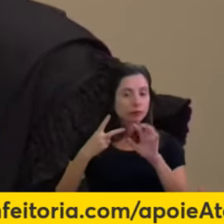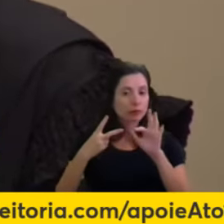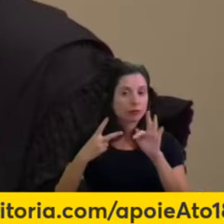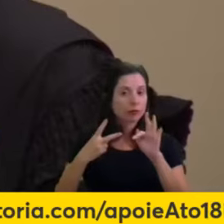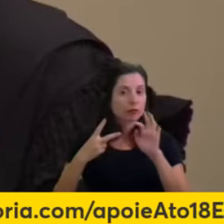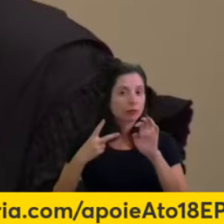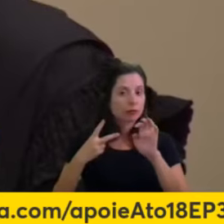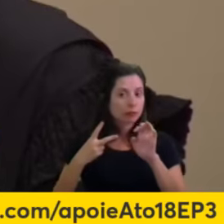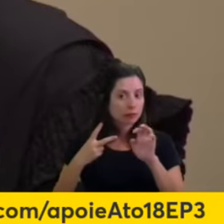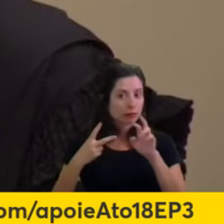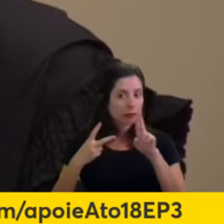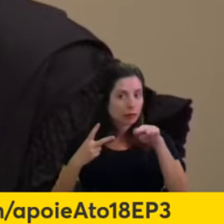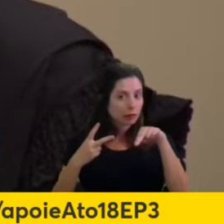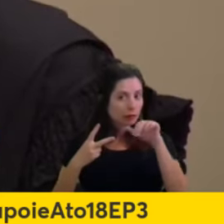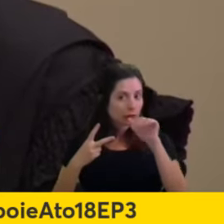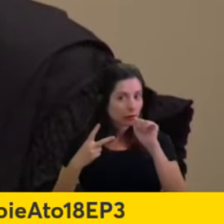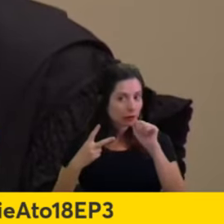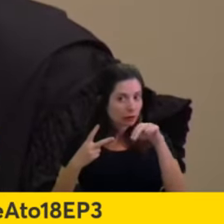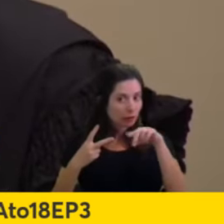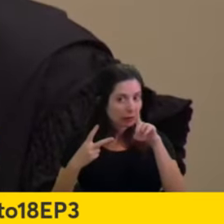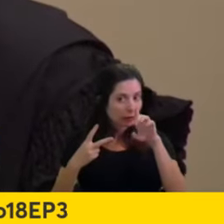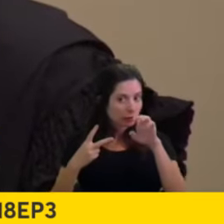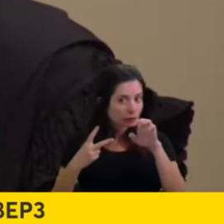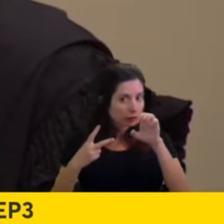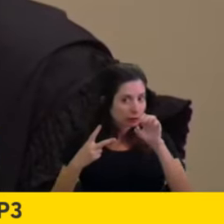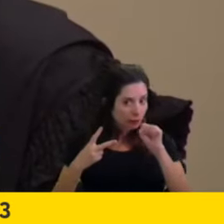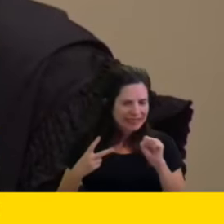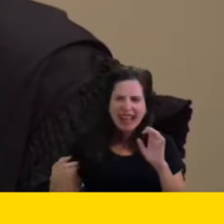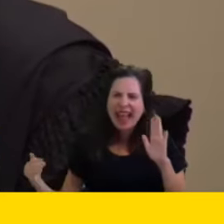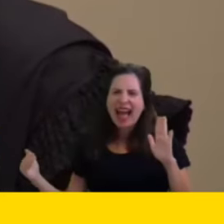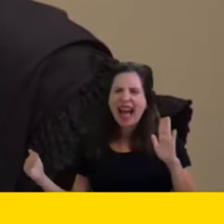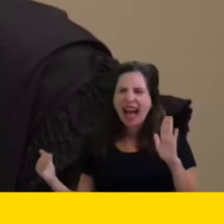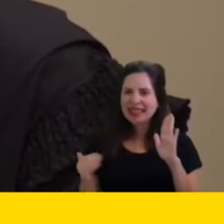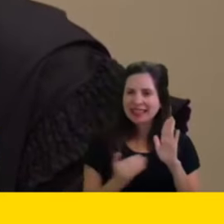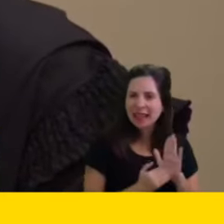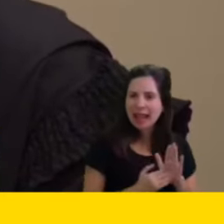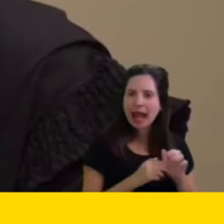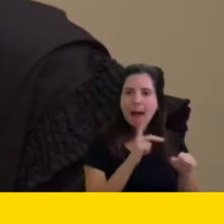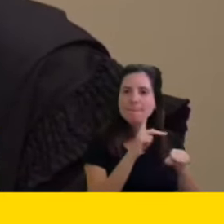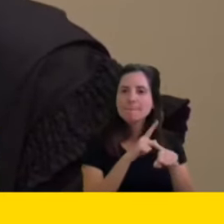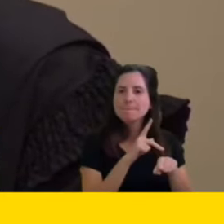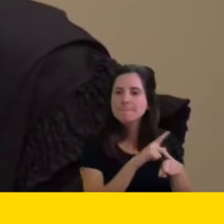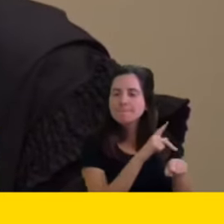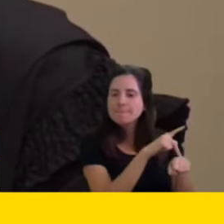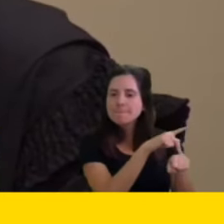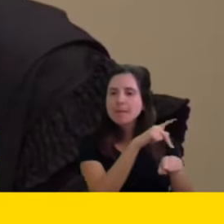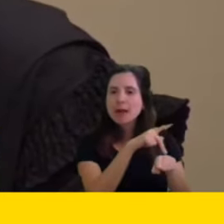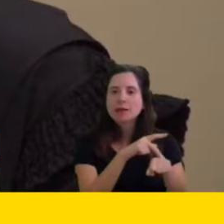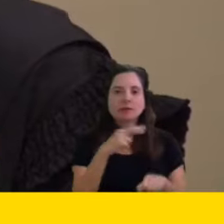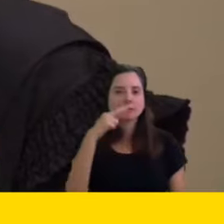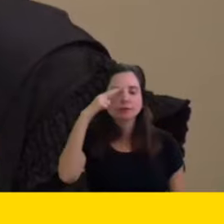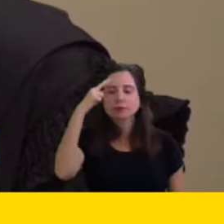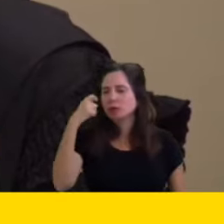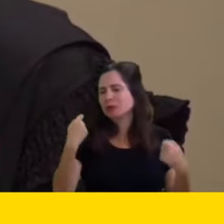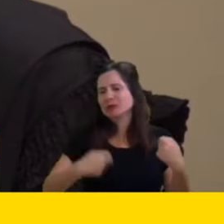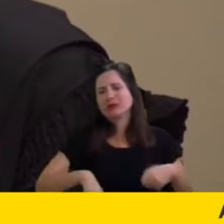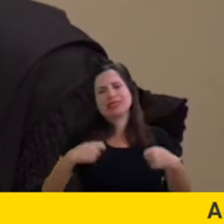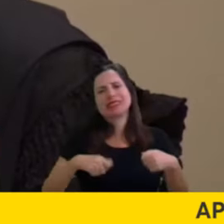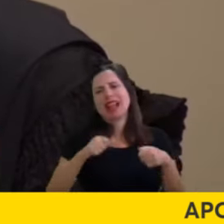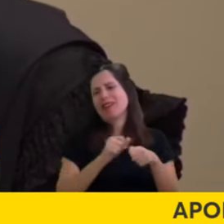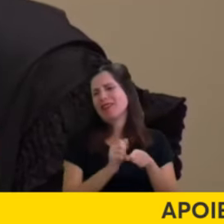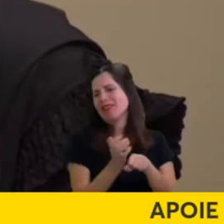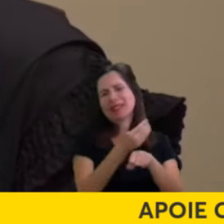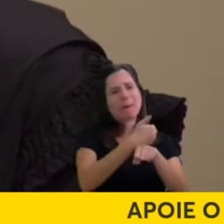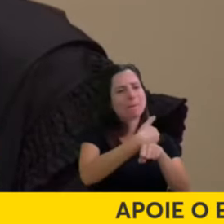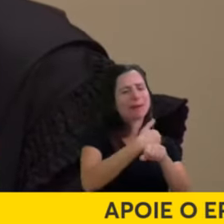Fernandes até as pedras sabem que o investigado Sérgio Mouro não precisaria realizar pré-campanha para tornar seu